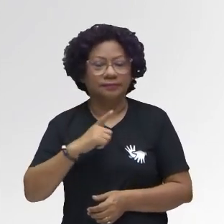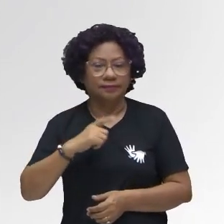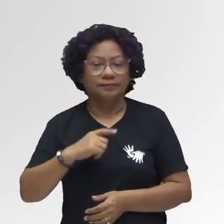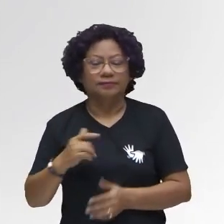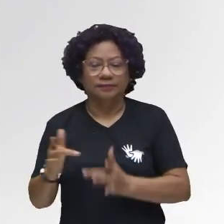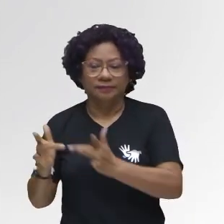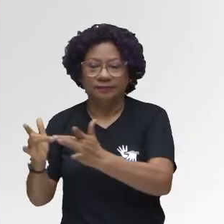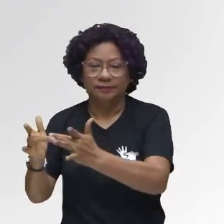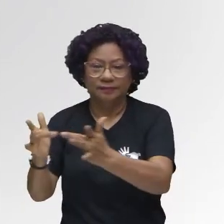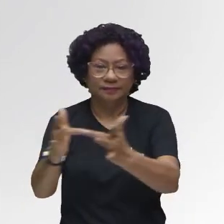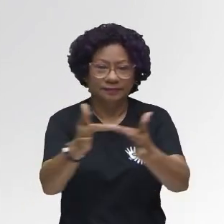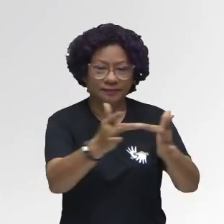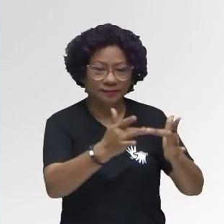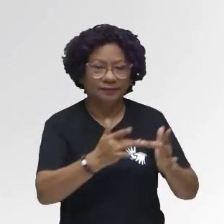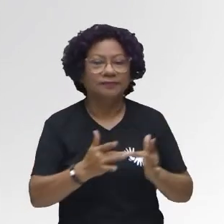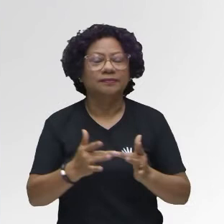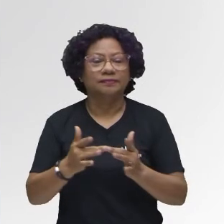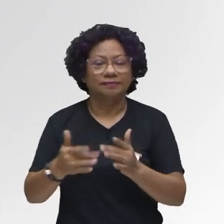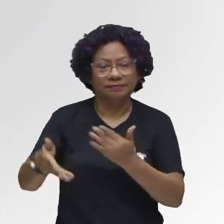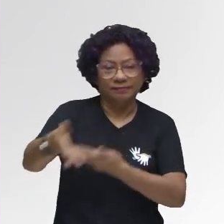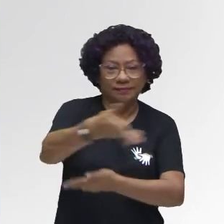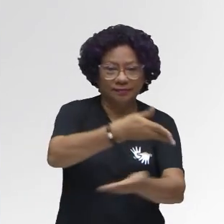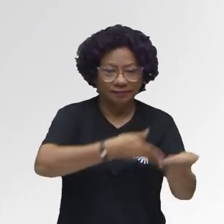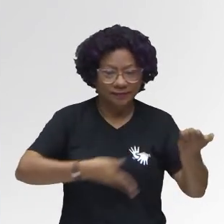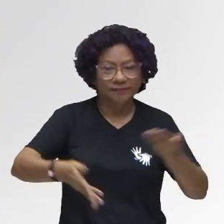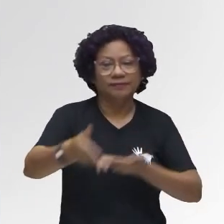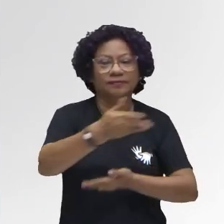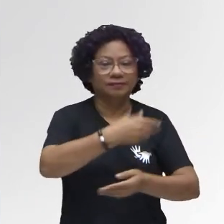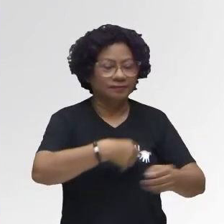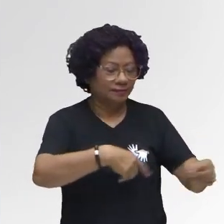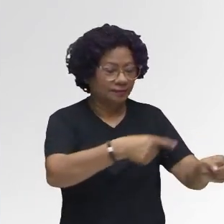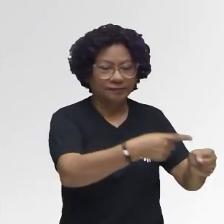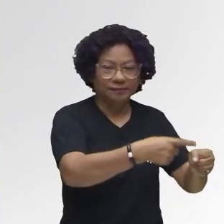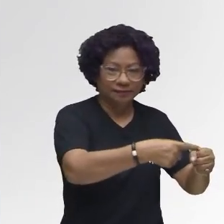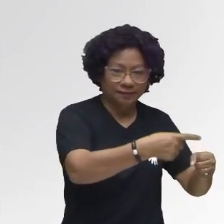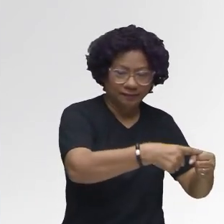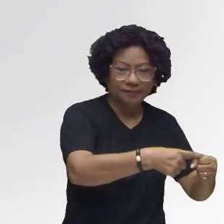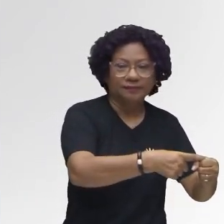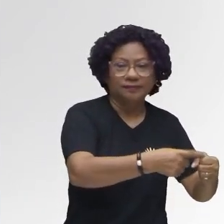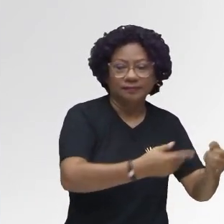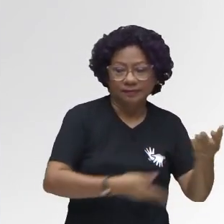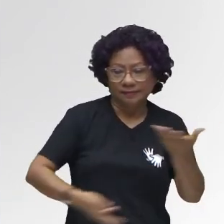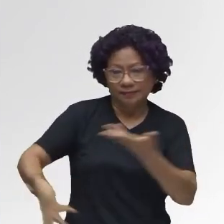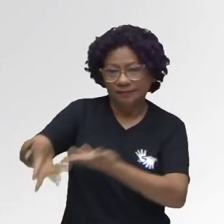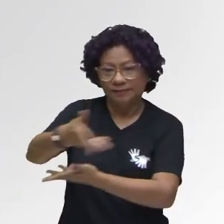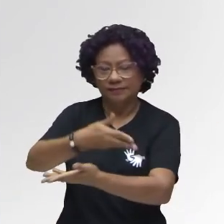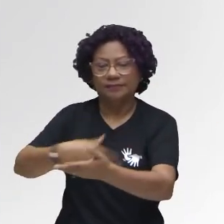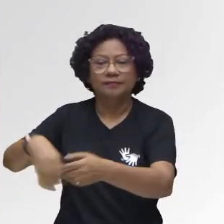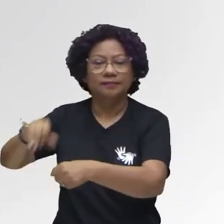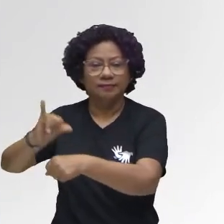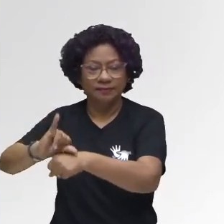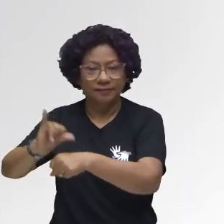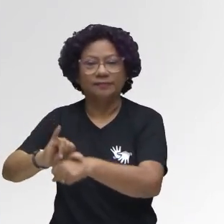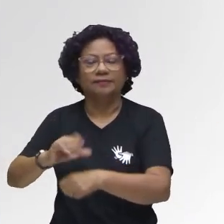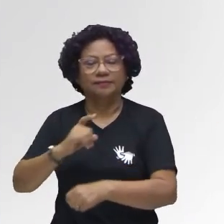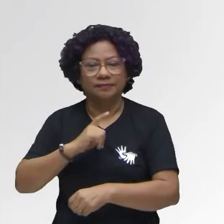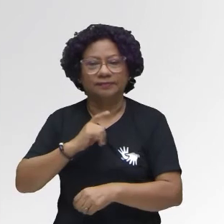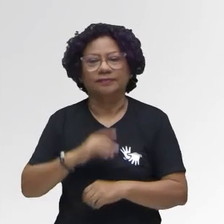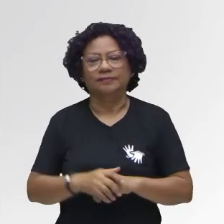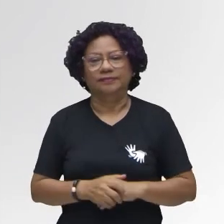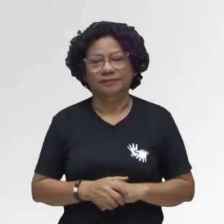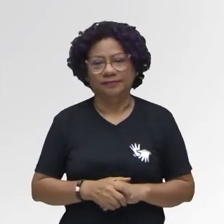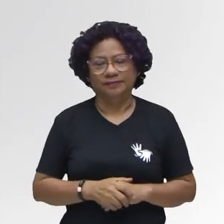principalmente ligando o campo às cidades. Então, ela promoveu essa ligação. Então, aonde tem